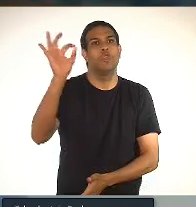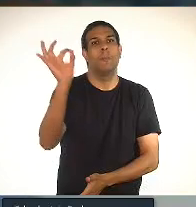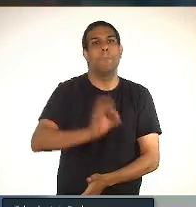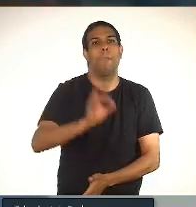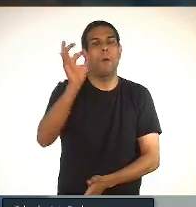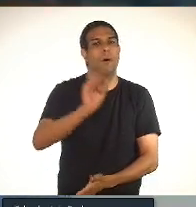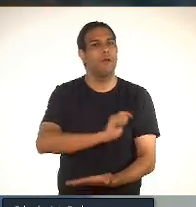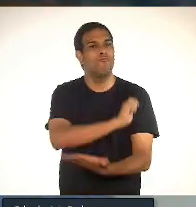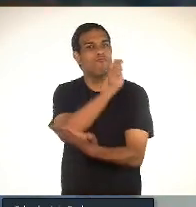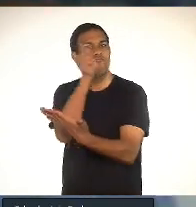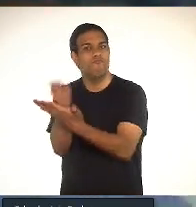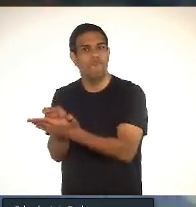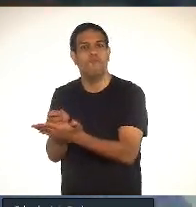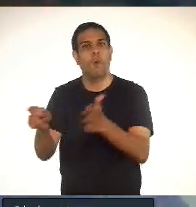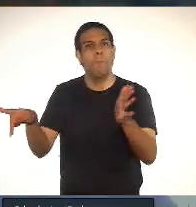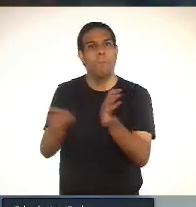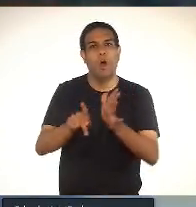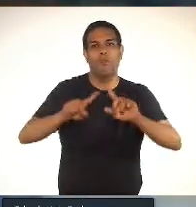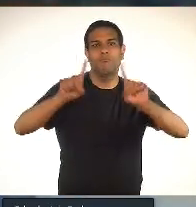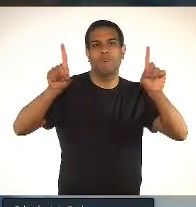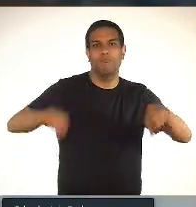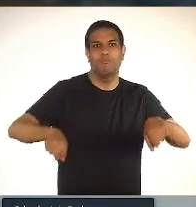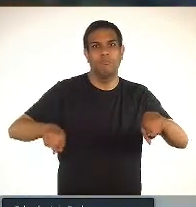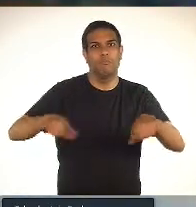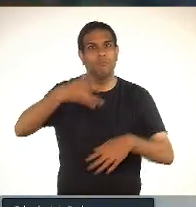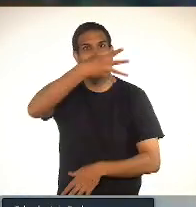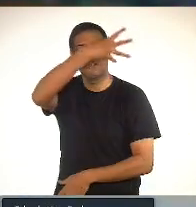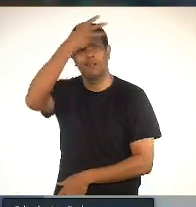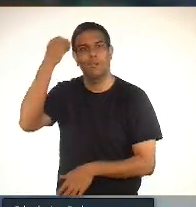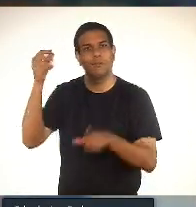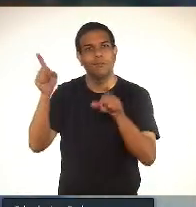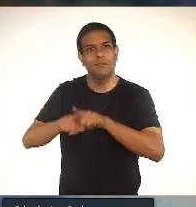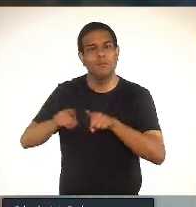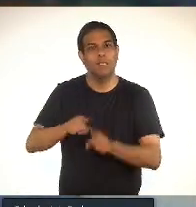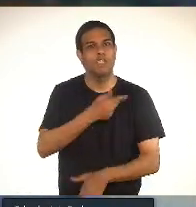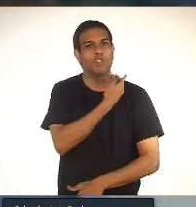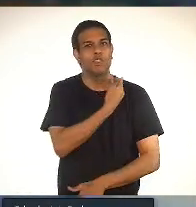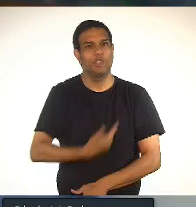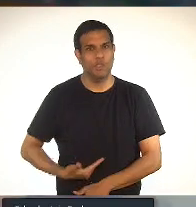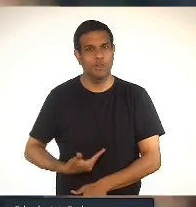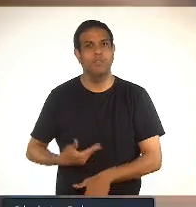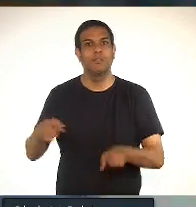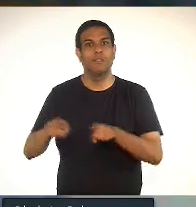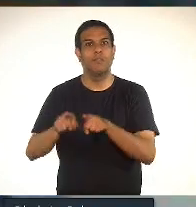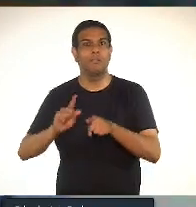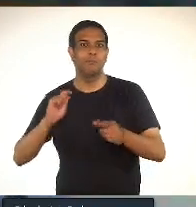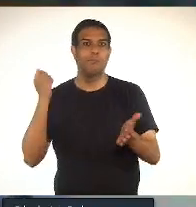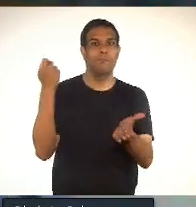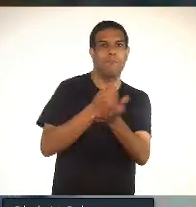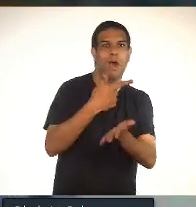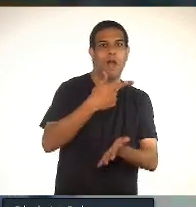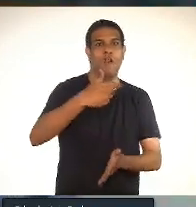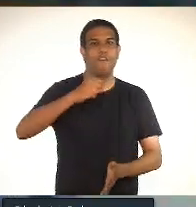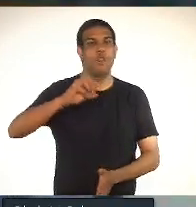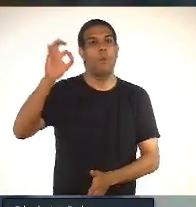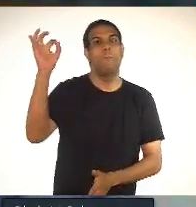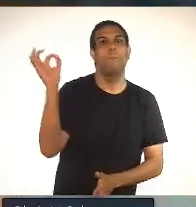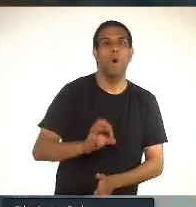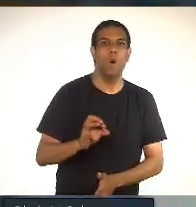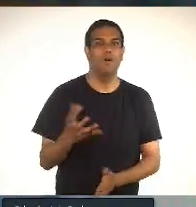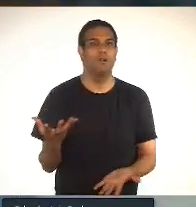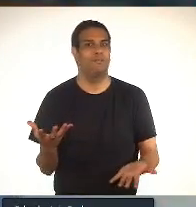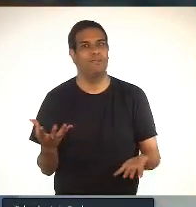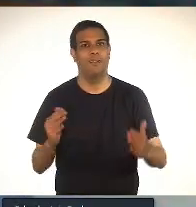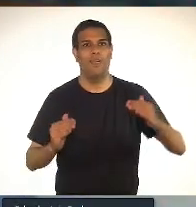de alíquota do servidor. Mas esquece ele que o Estado entra com 28%. Patronal é